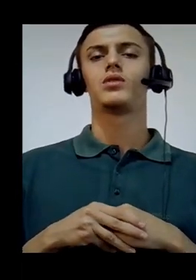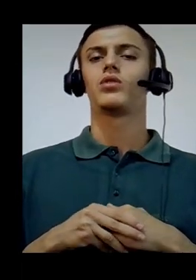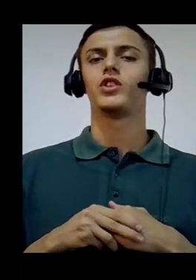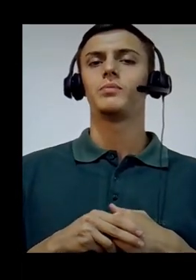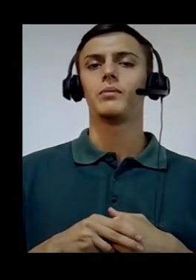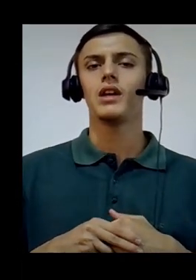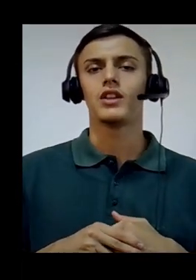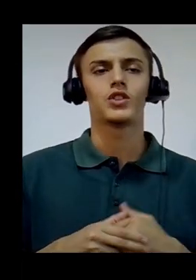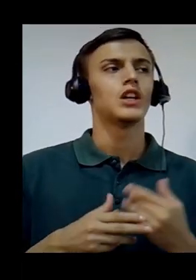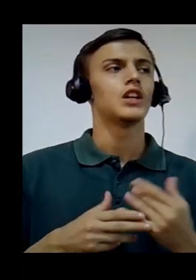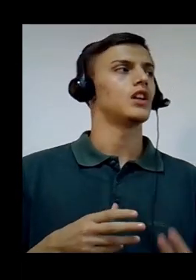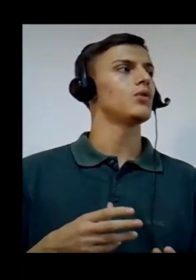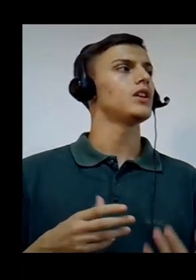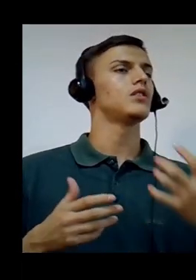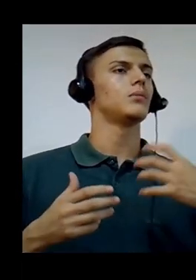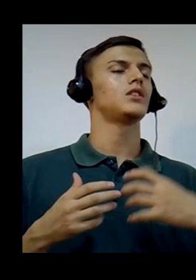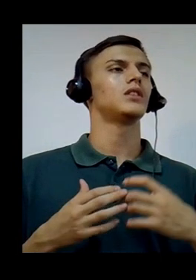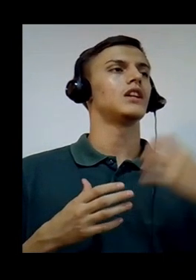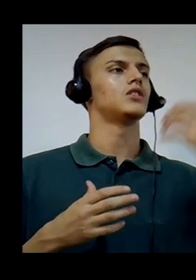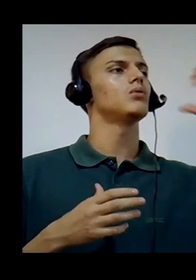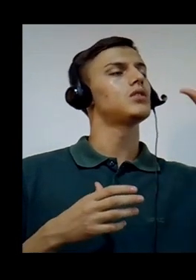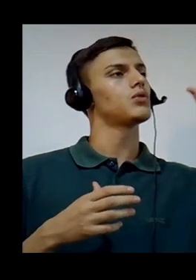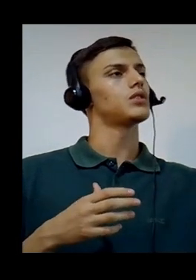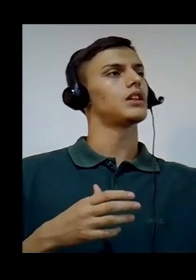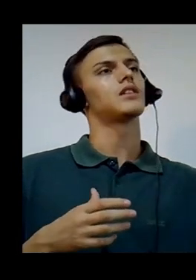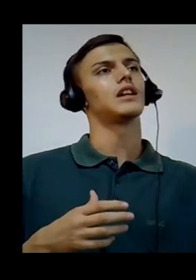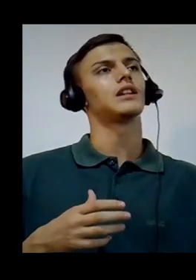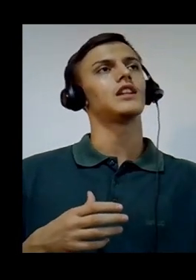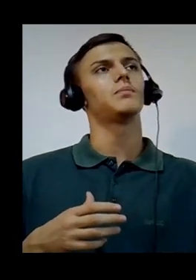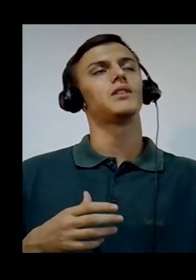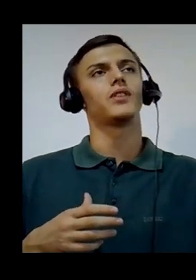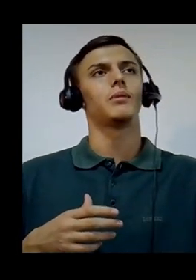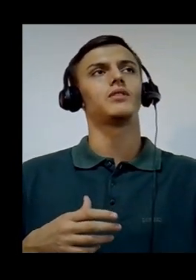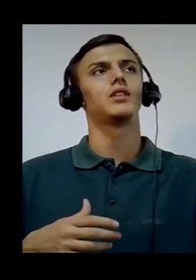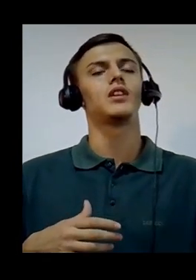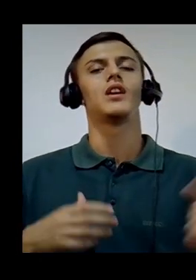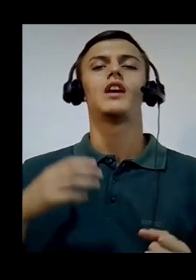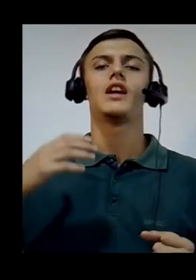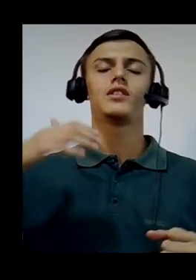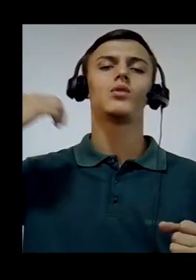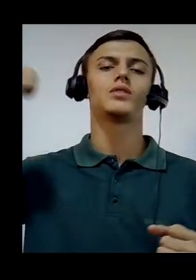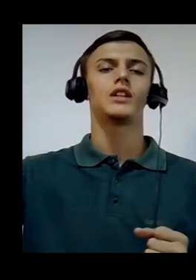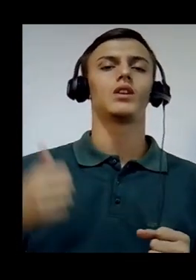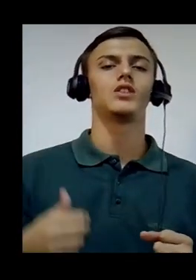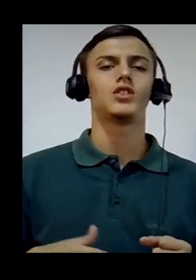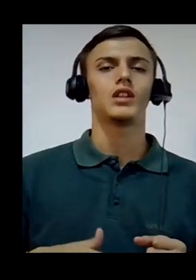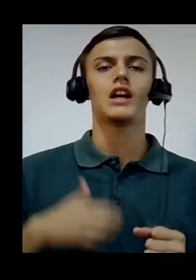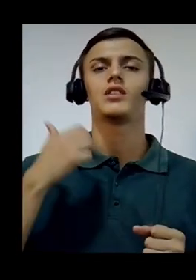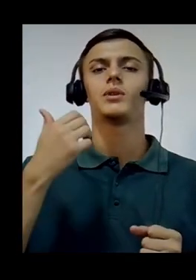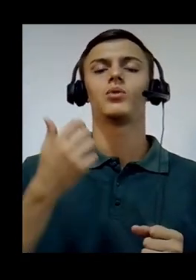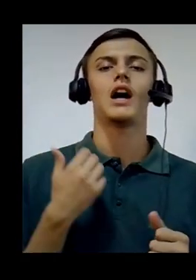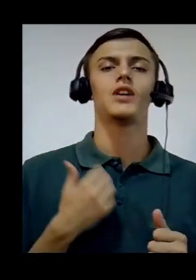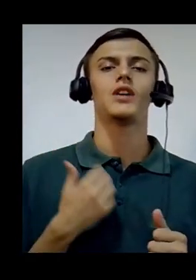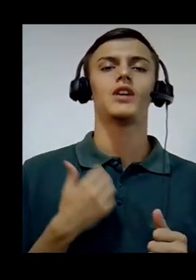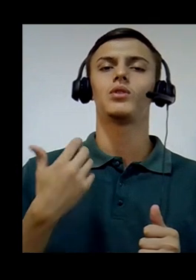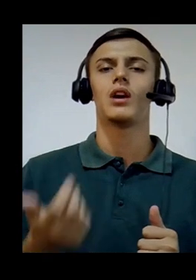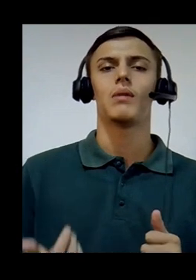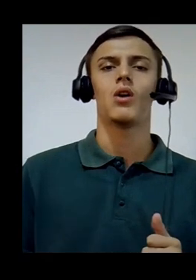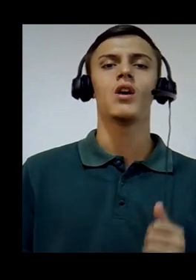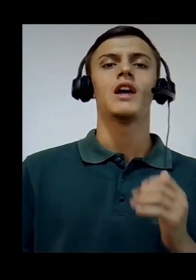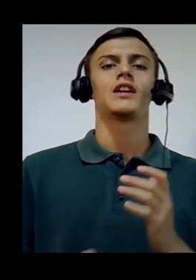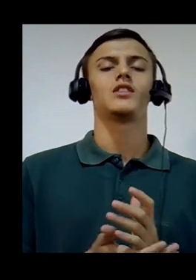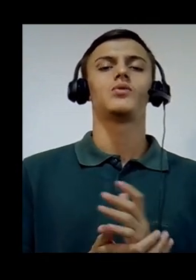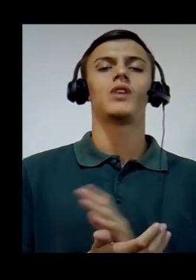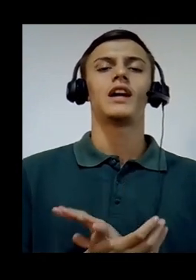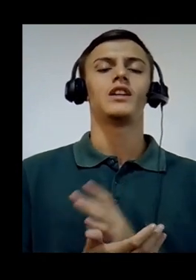sempre comunique o setor de meio ambiente. Gerei um resíduo na minha atividade, não sei onde eu tenho que descartar especificamente isso daqui, entre em contato com a gente lá, chama no rádio, chama